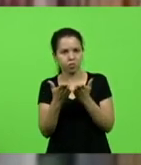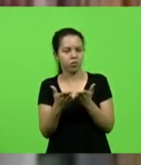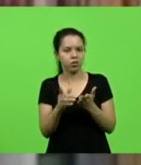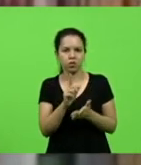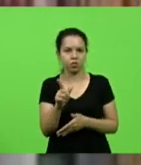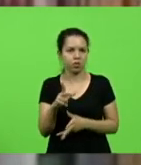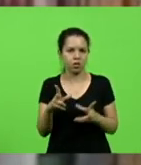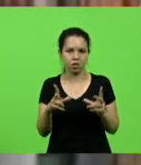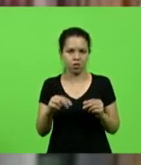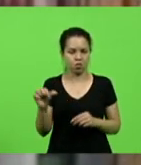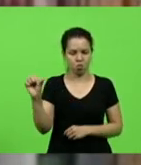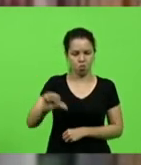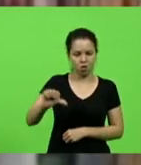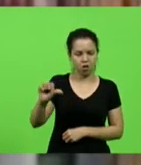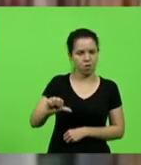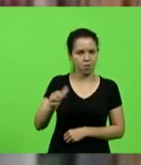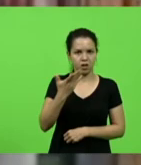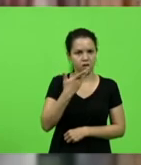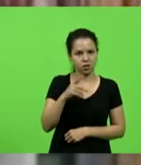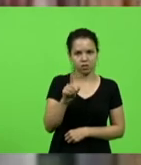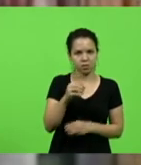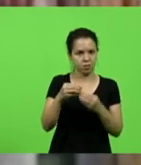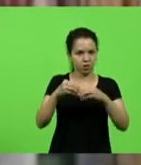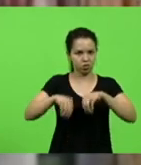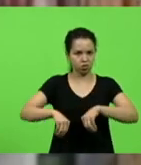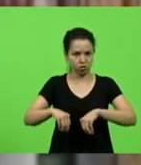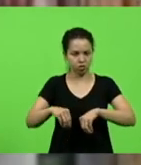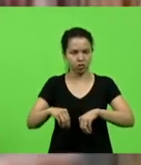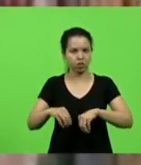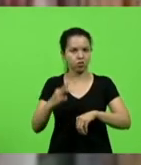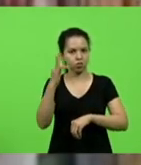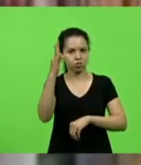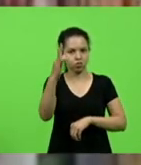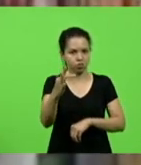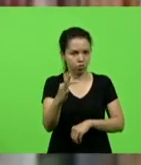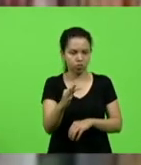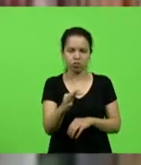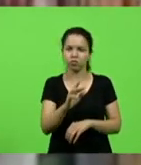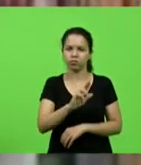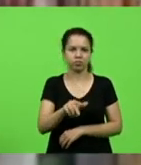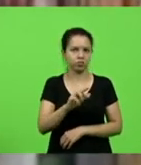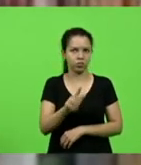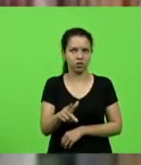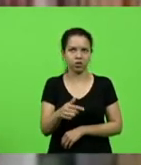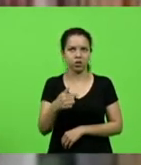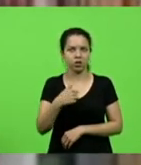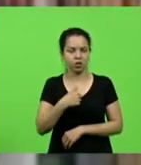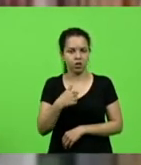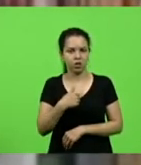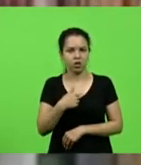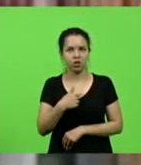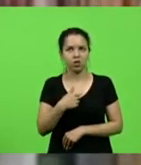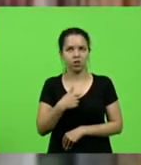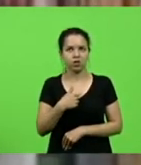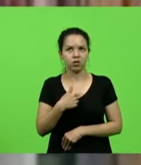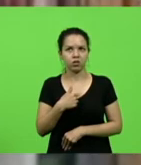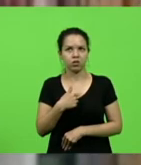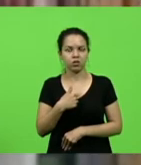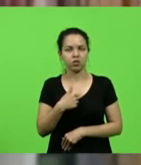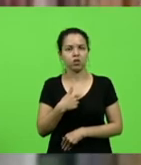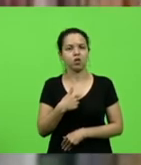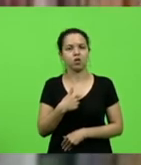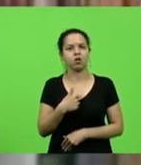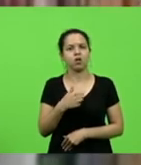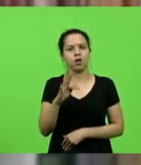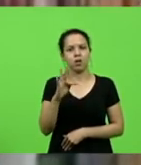nenhuma criança e não prejudica o futuro brilhante de nenhuma criança. Eu não sou grande adepta nem grande simpatizante de Paulo